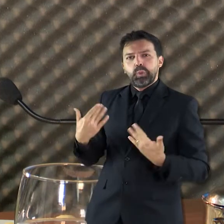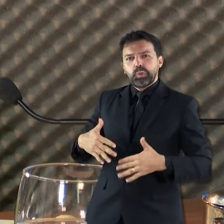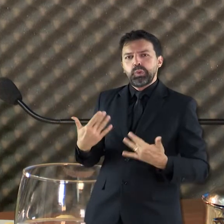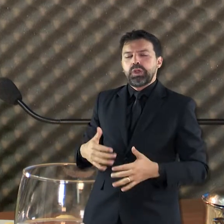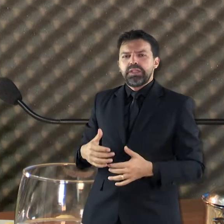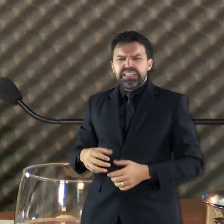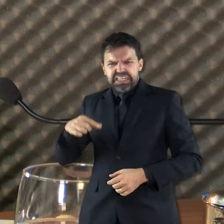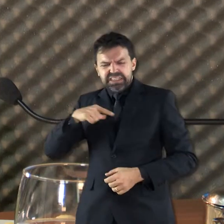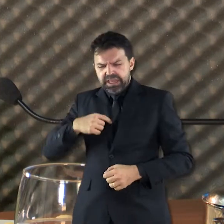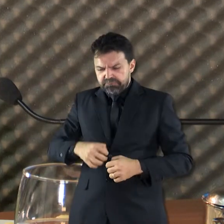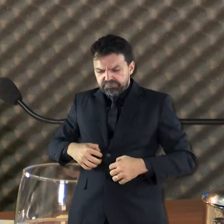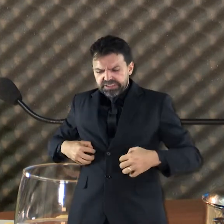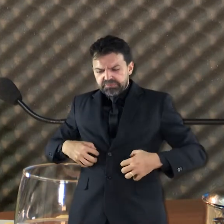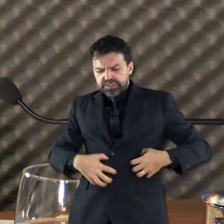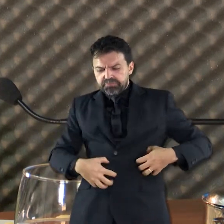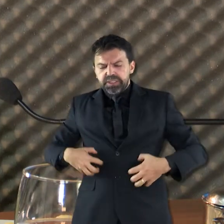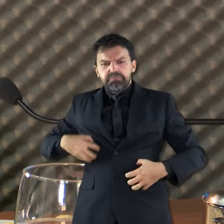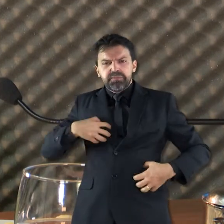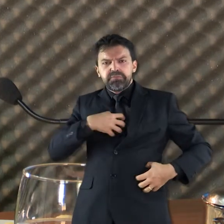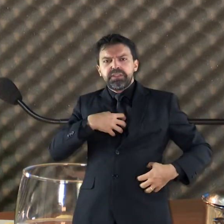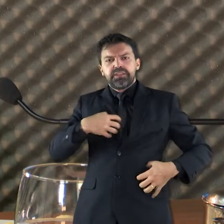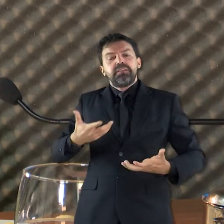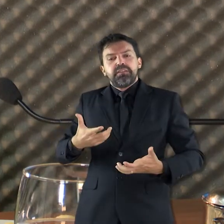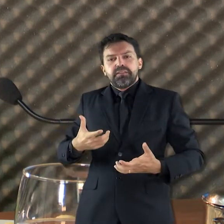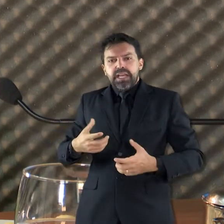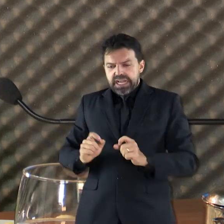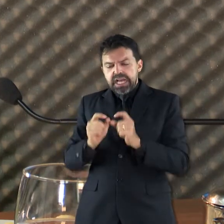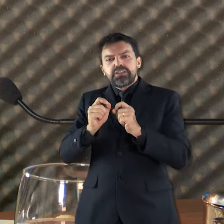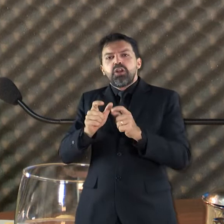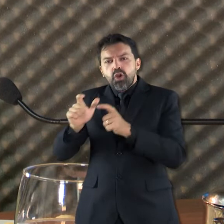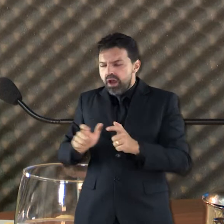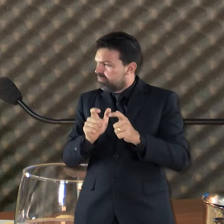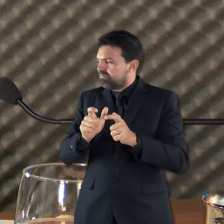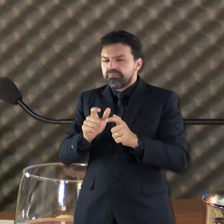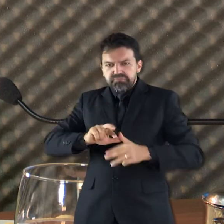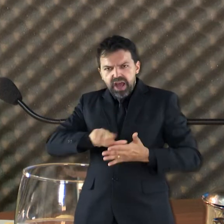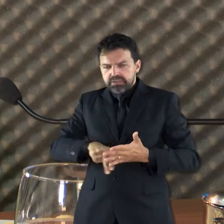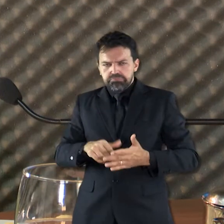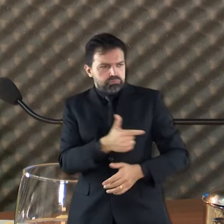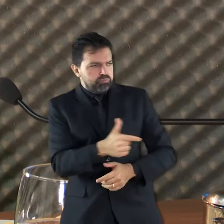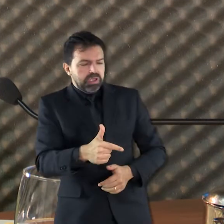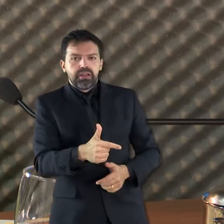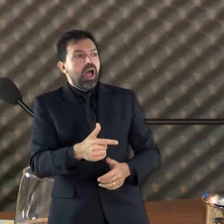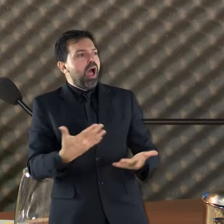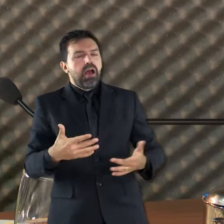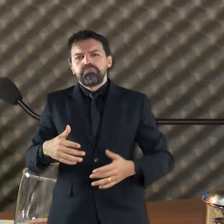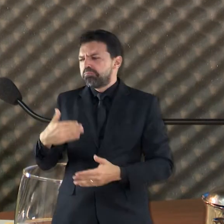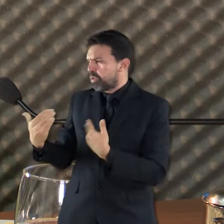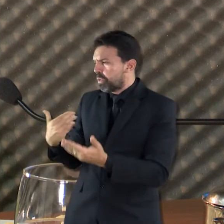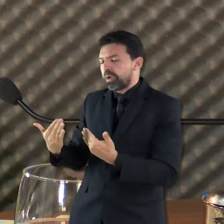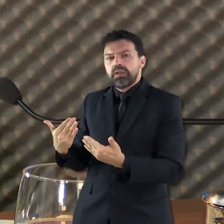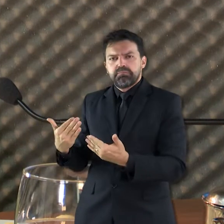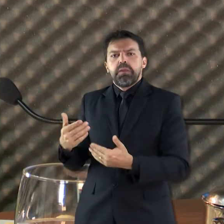metástase aonde? Não tô com metástase, não. Ah, tá. Aí era assim o papo. Nossa, gente. Olha, o pessoal que faz químio ali é tudo